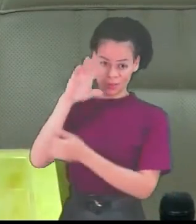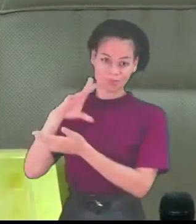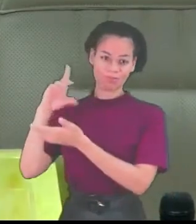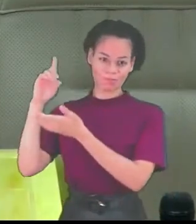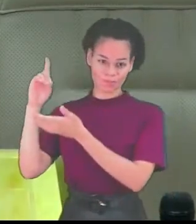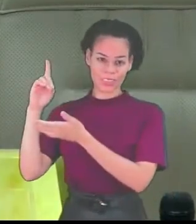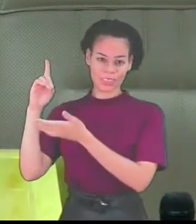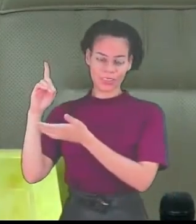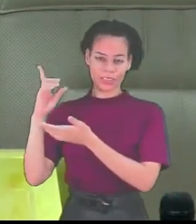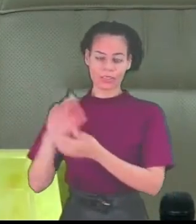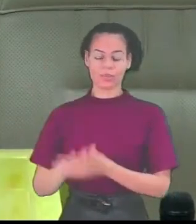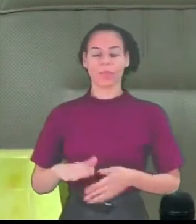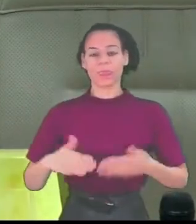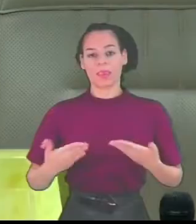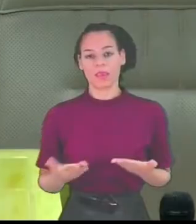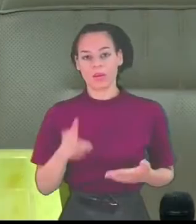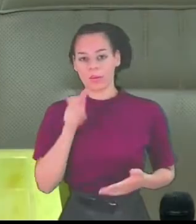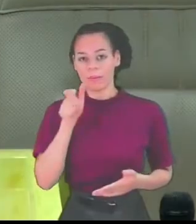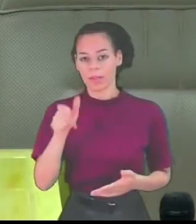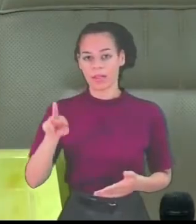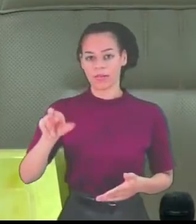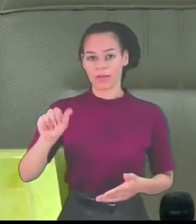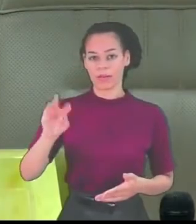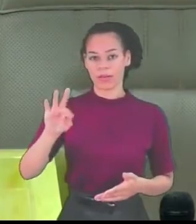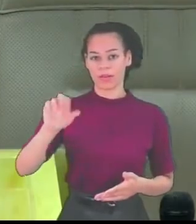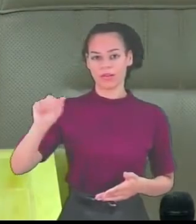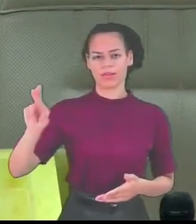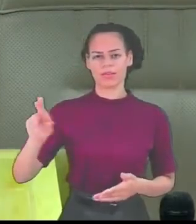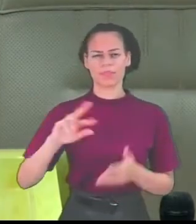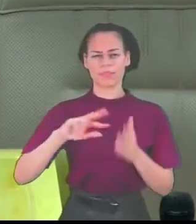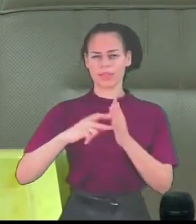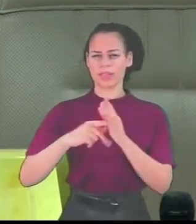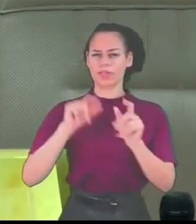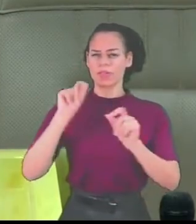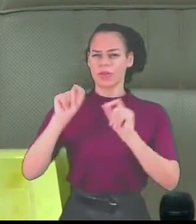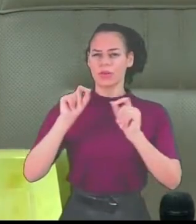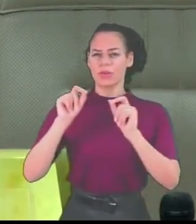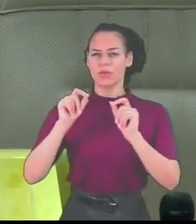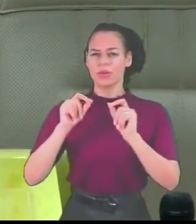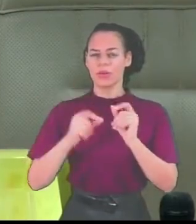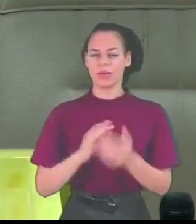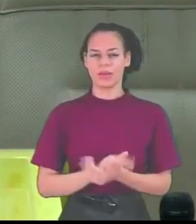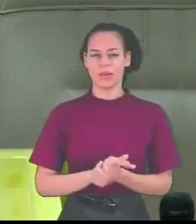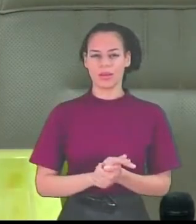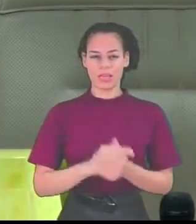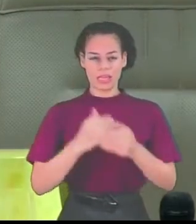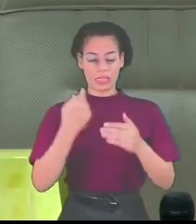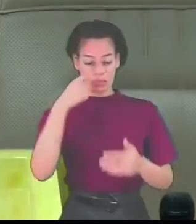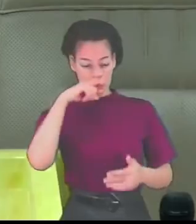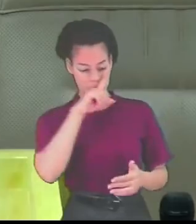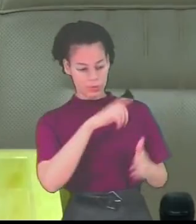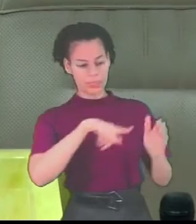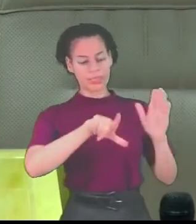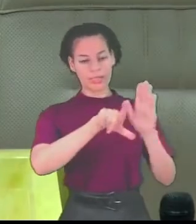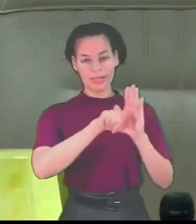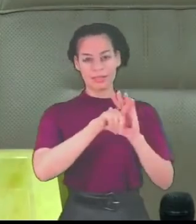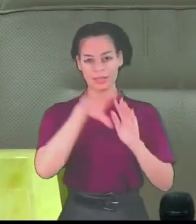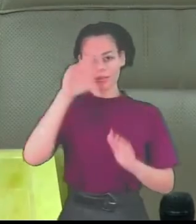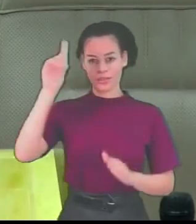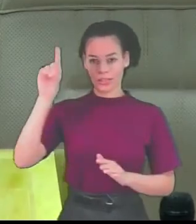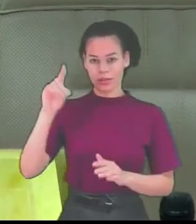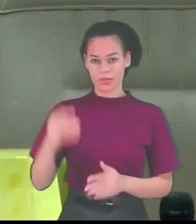de Deus então já tá é você transgredir a lei de Deus é você pecar contra Deus